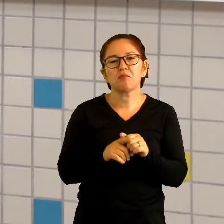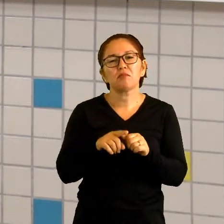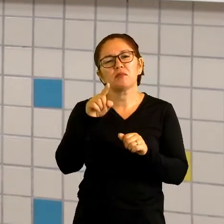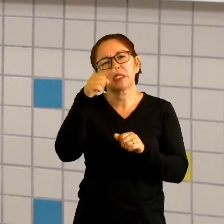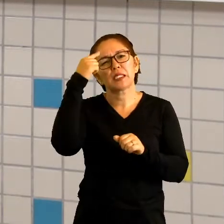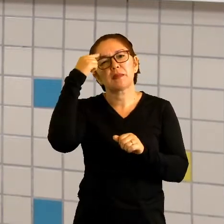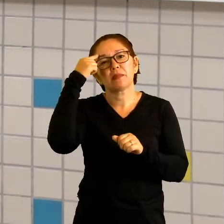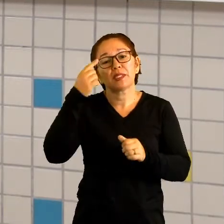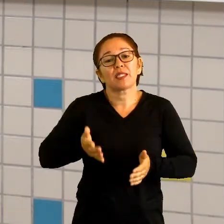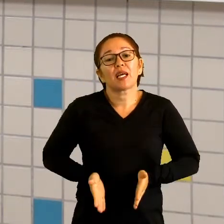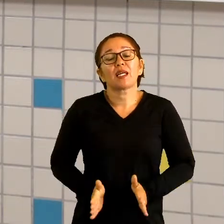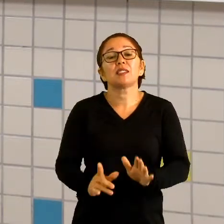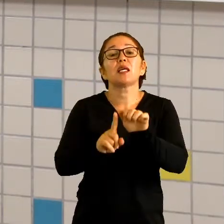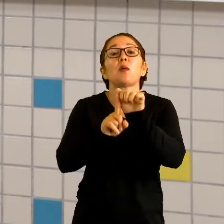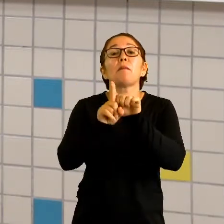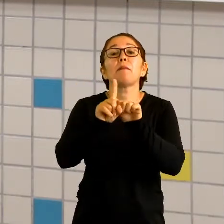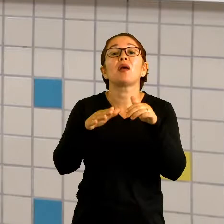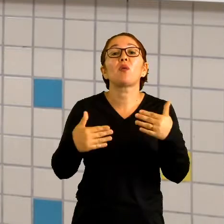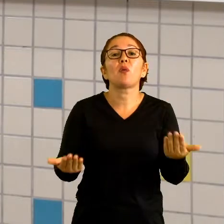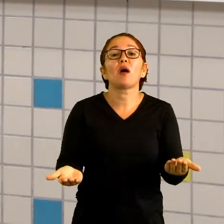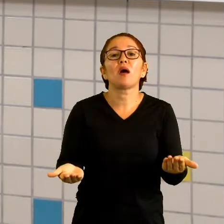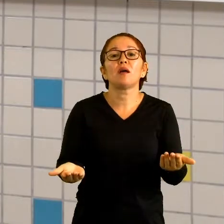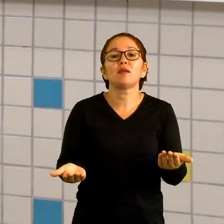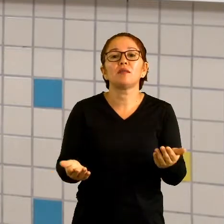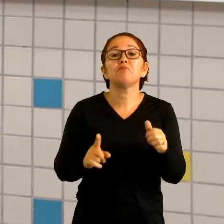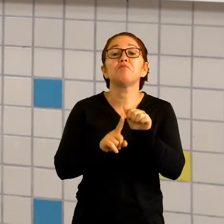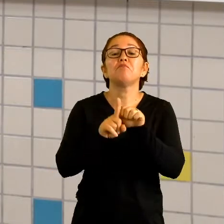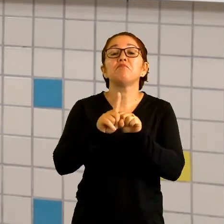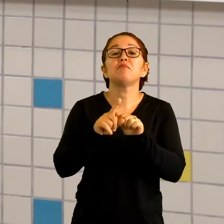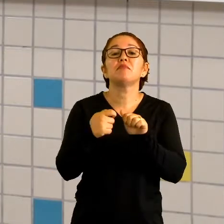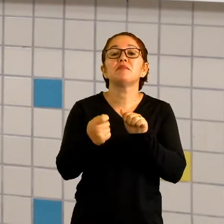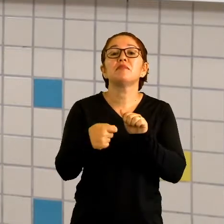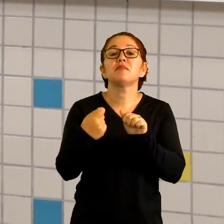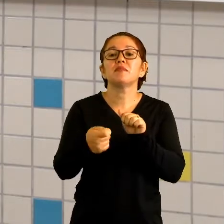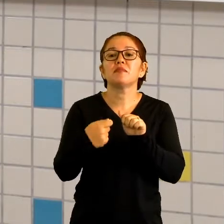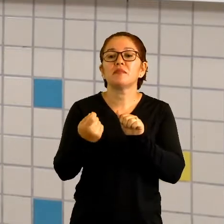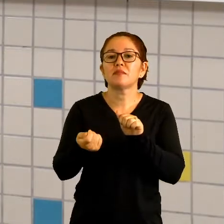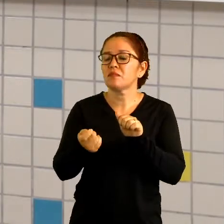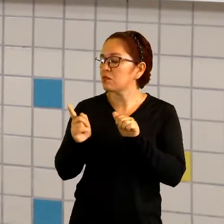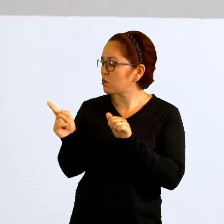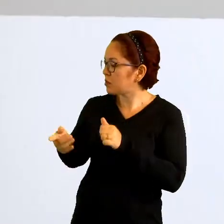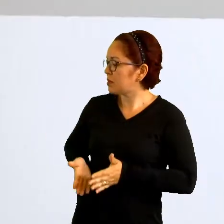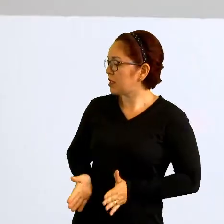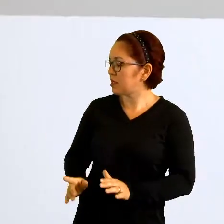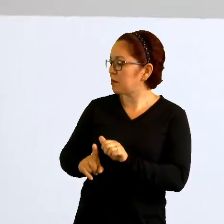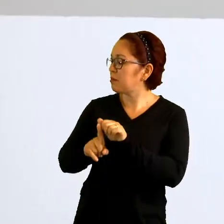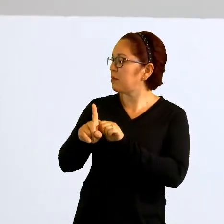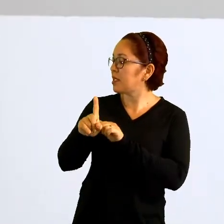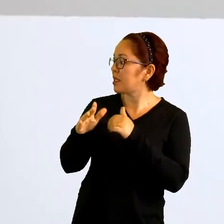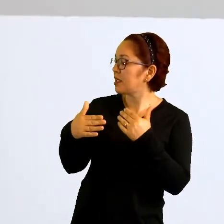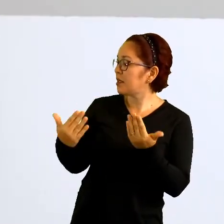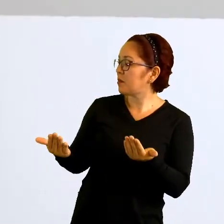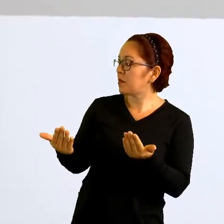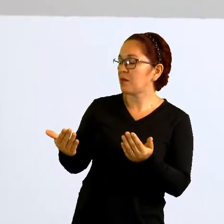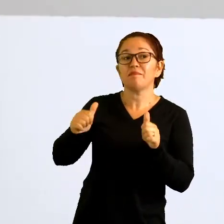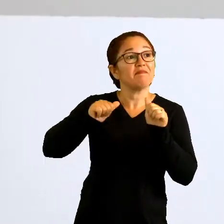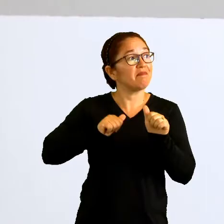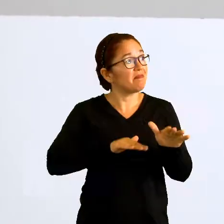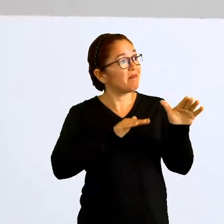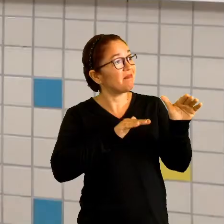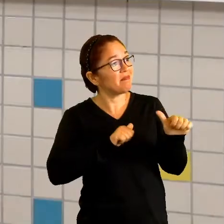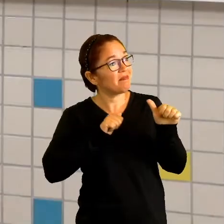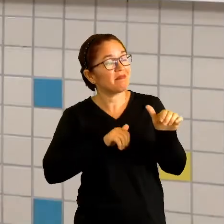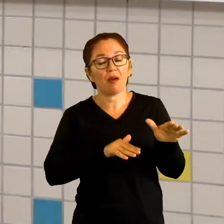que você nasceu? Em que mês você nasceu? Qual mês? Qual mês você nasceu, Fava? Setembro.